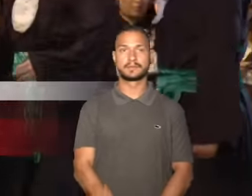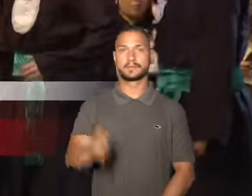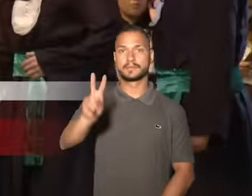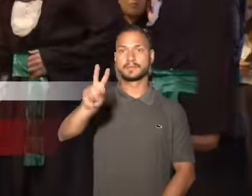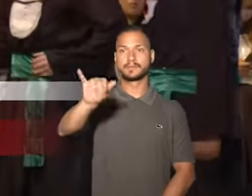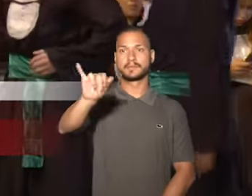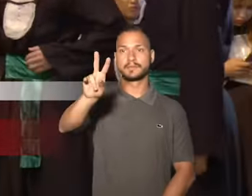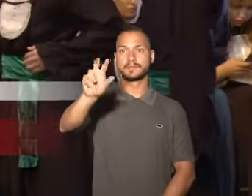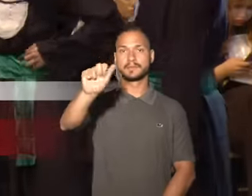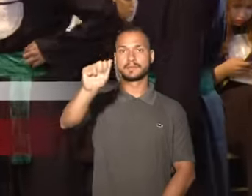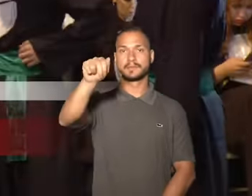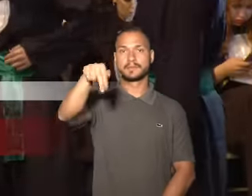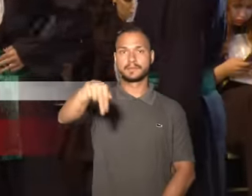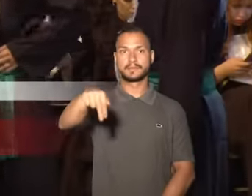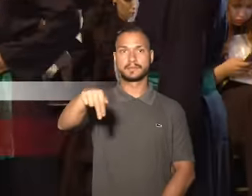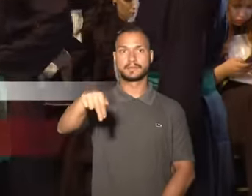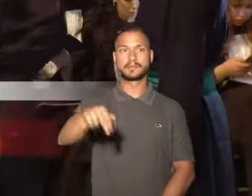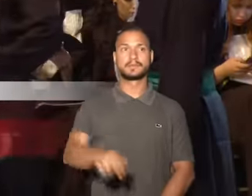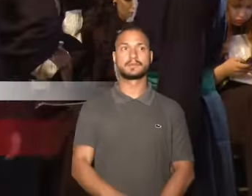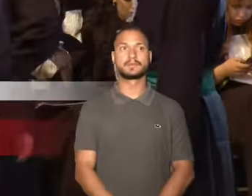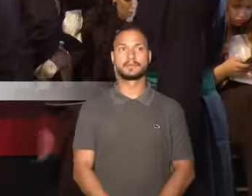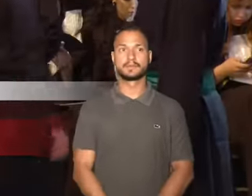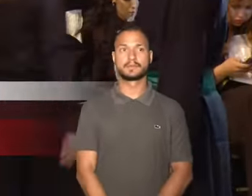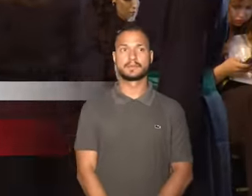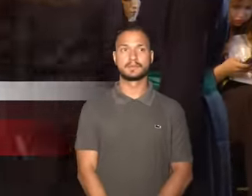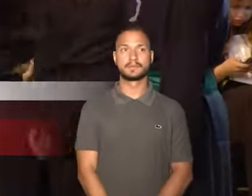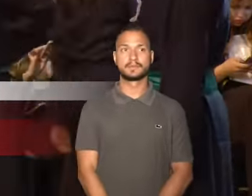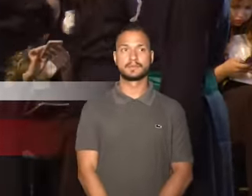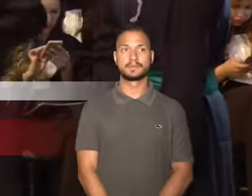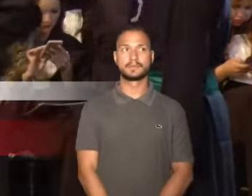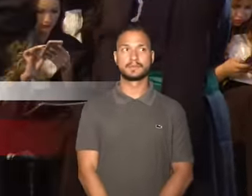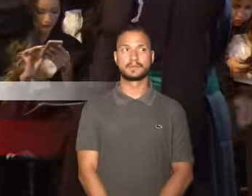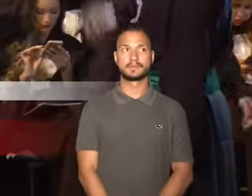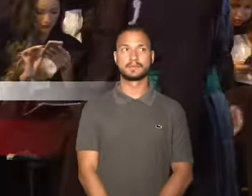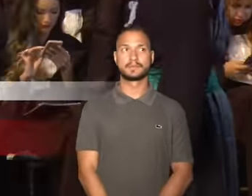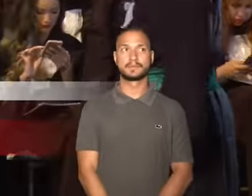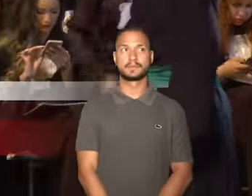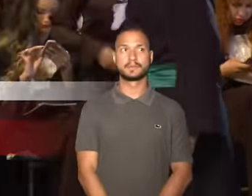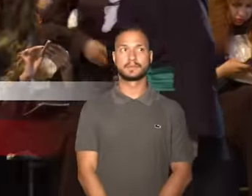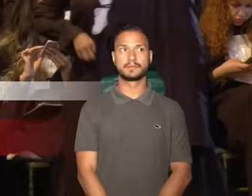Vivian Alves Piusana Barbosa.